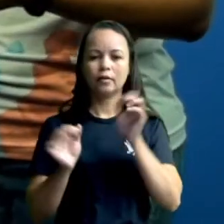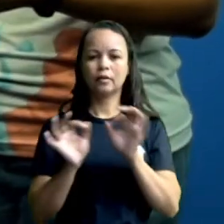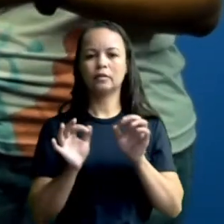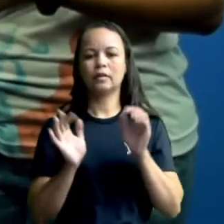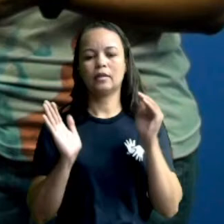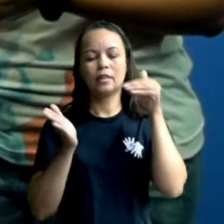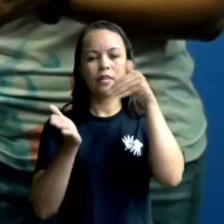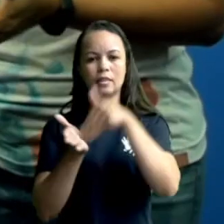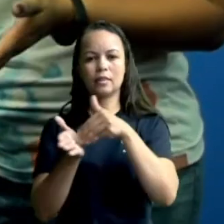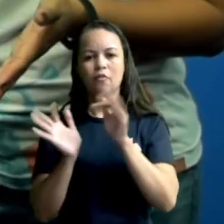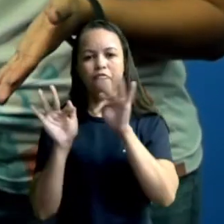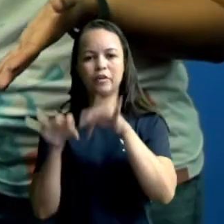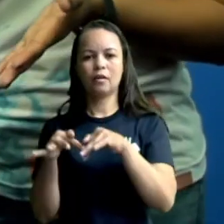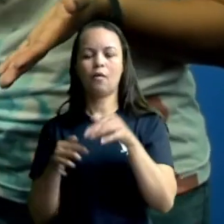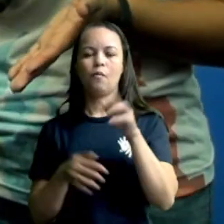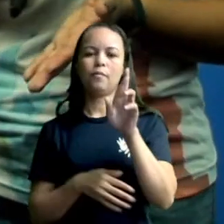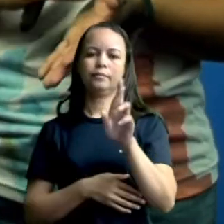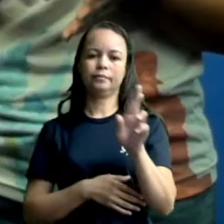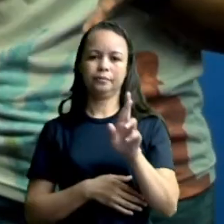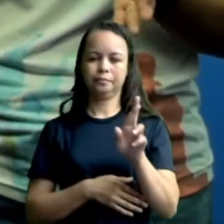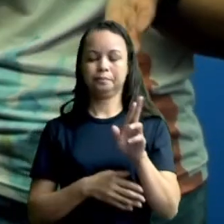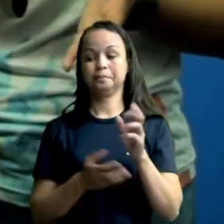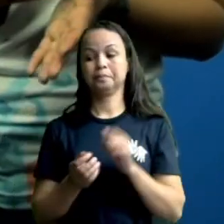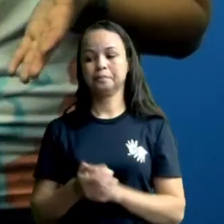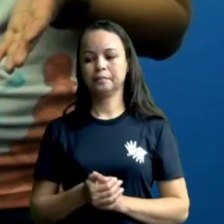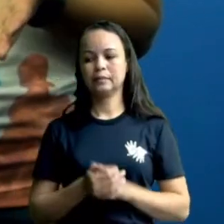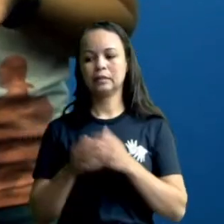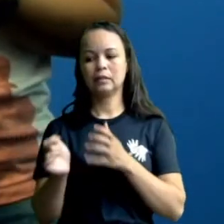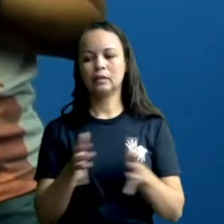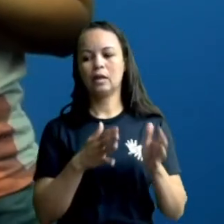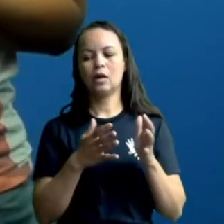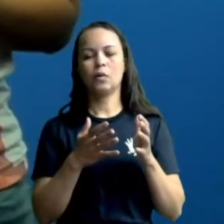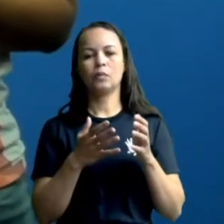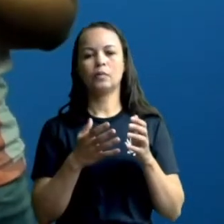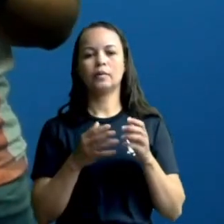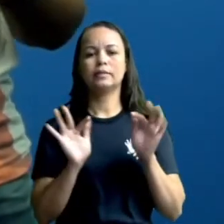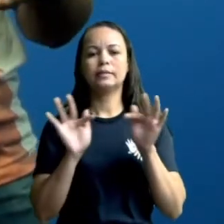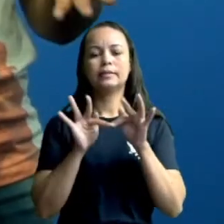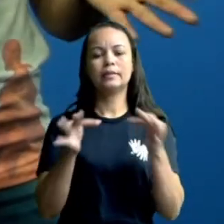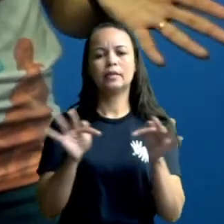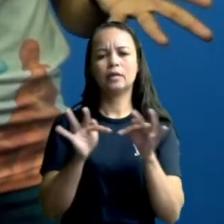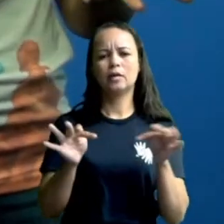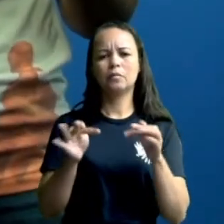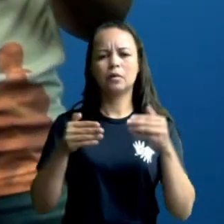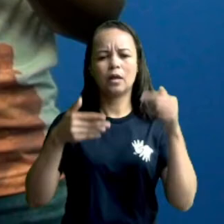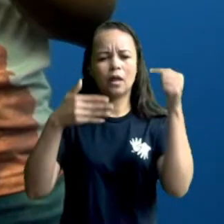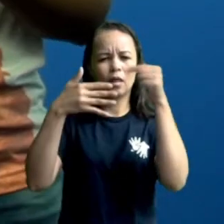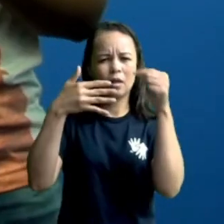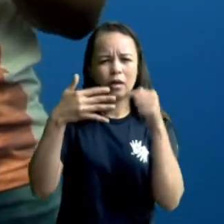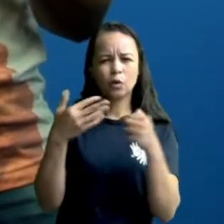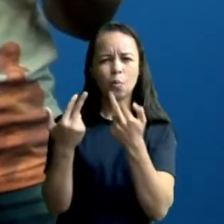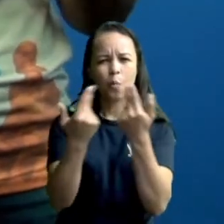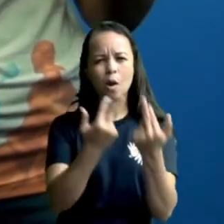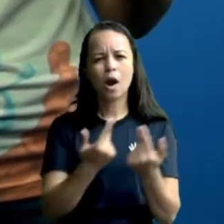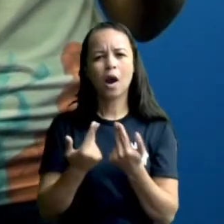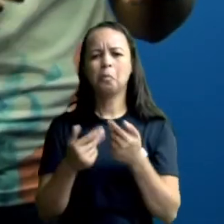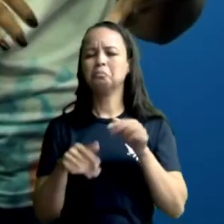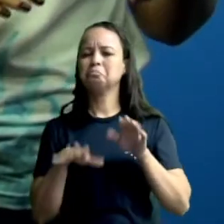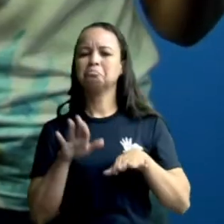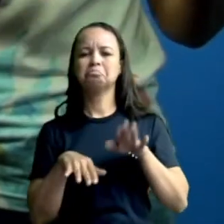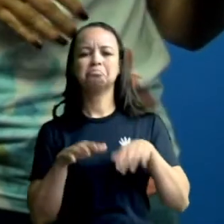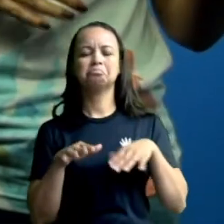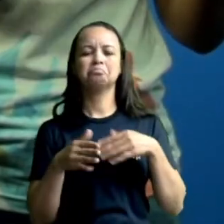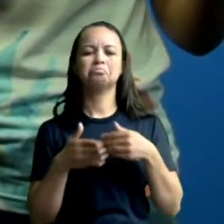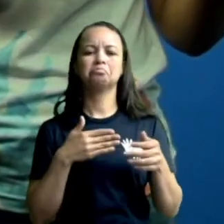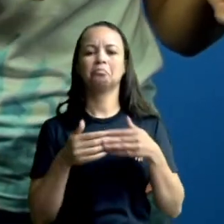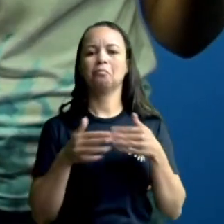As terminações do condicional simples são sempre as mesmas, independente se o